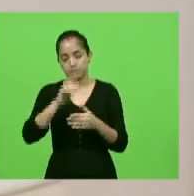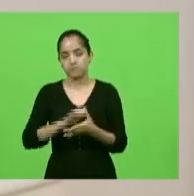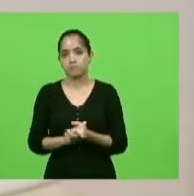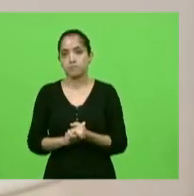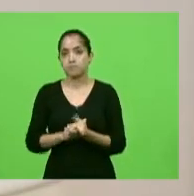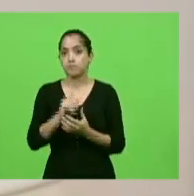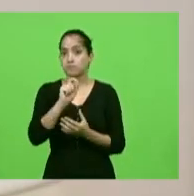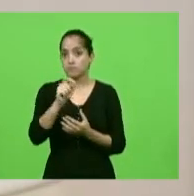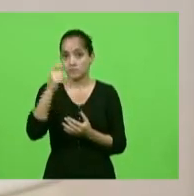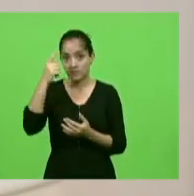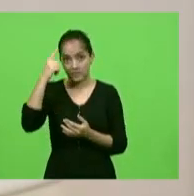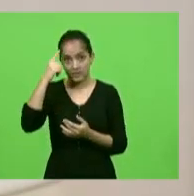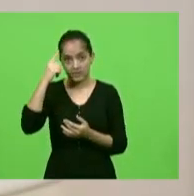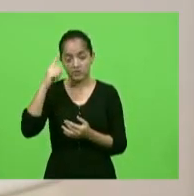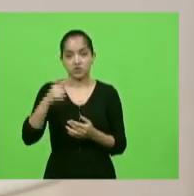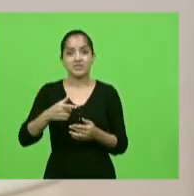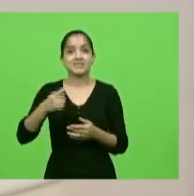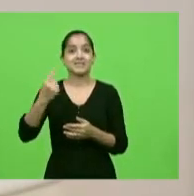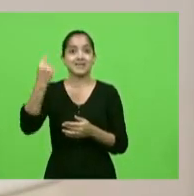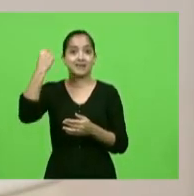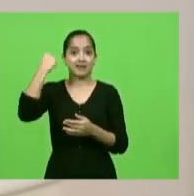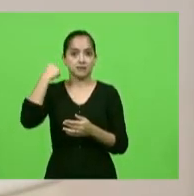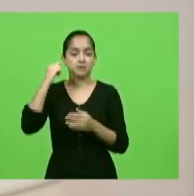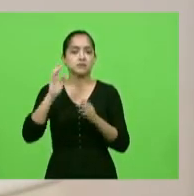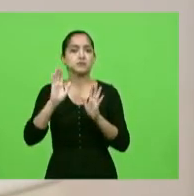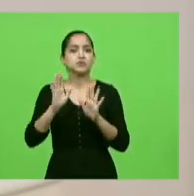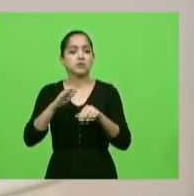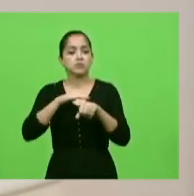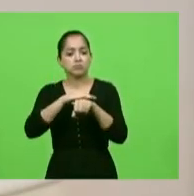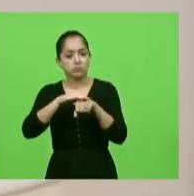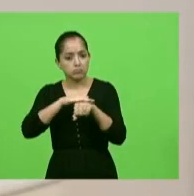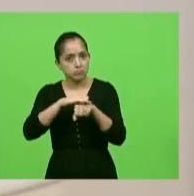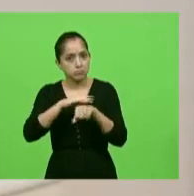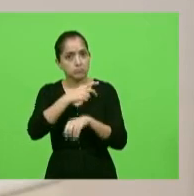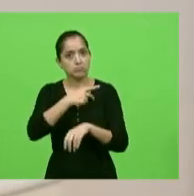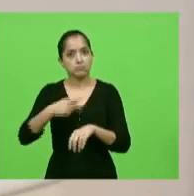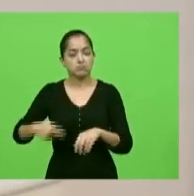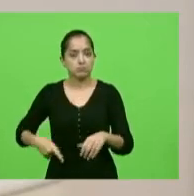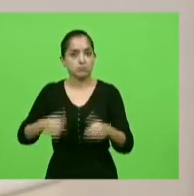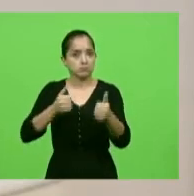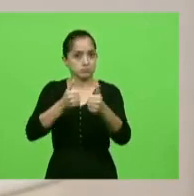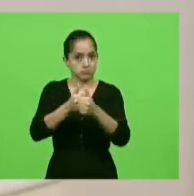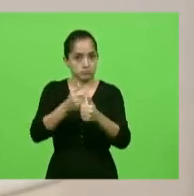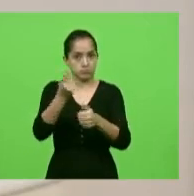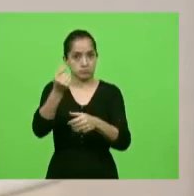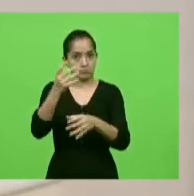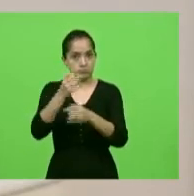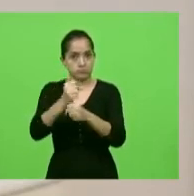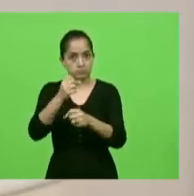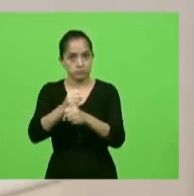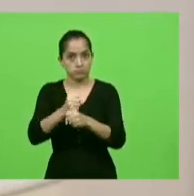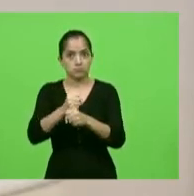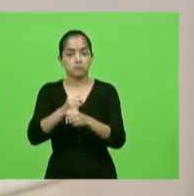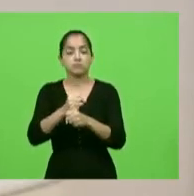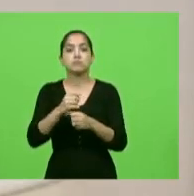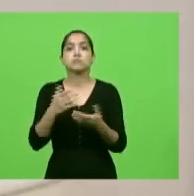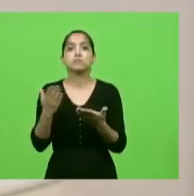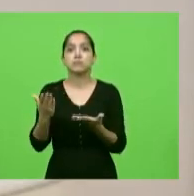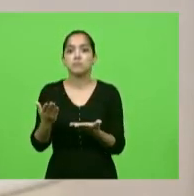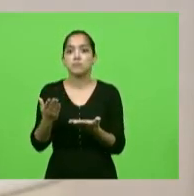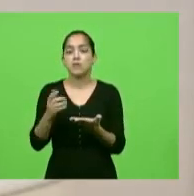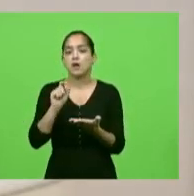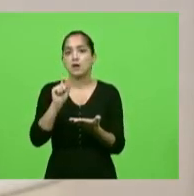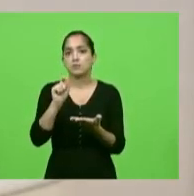dias antes, o governador já havia conversado com o presidente do Tribunal de Contas do Estado de Santa Catarina, o senhor Adircélio, acerca